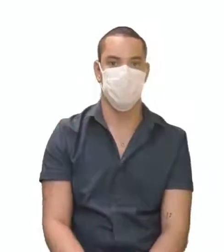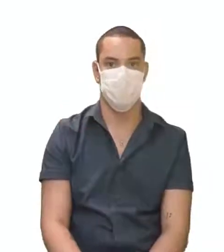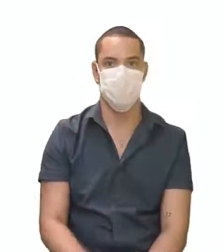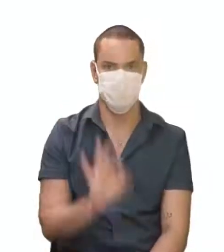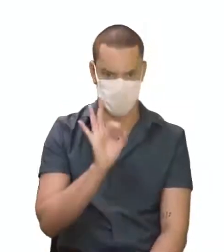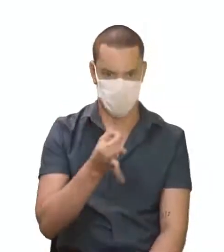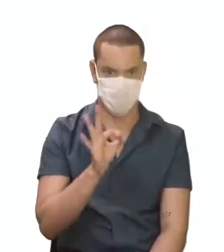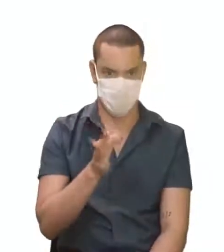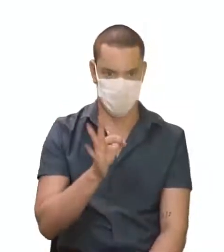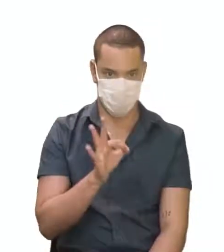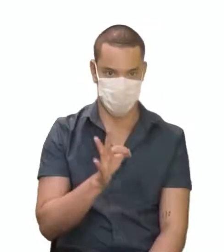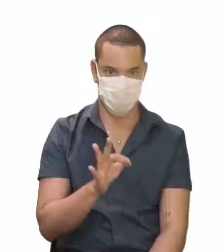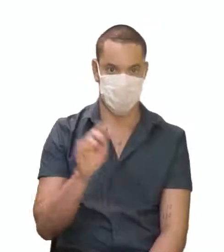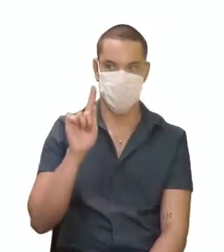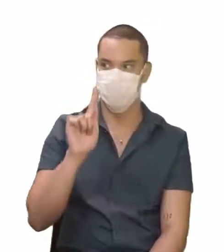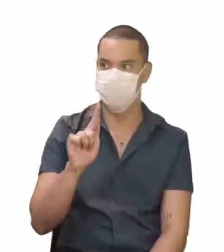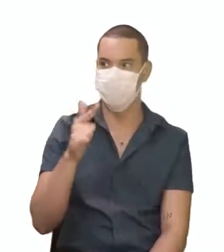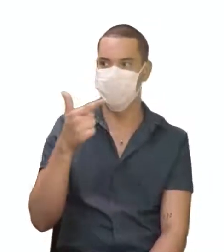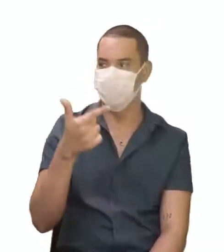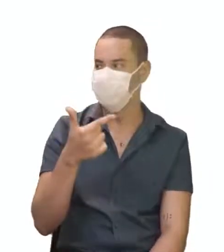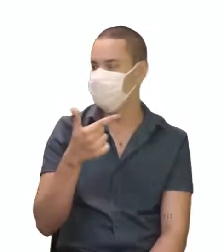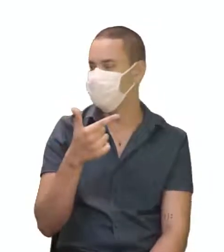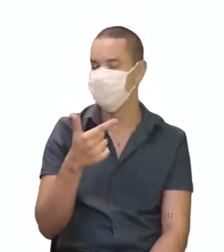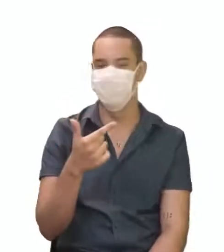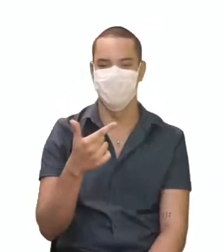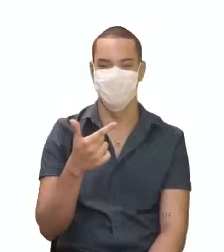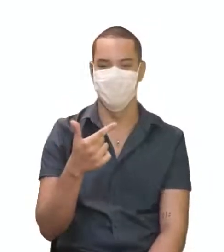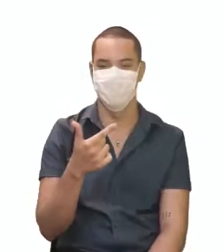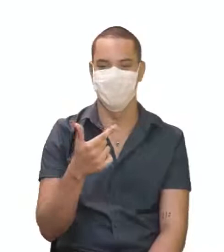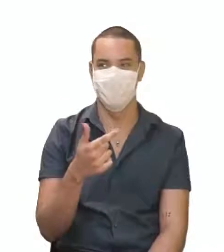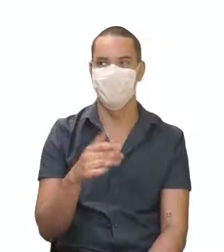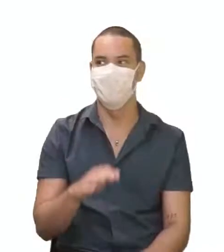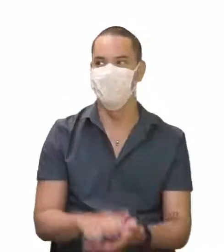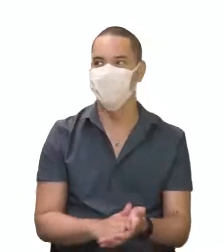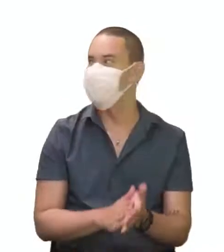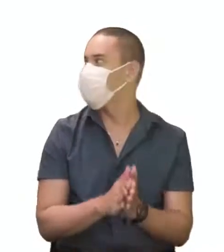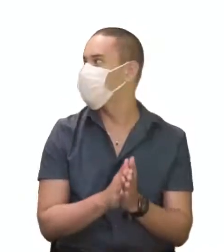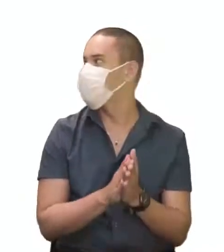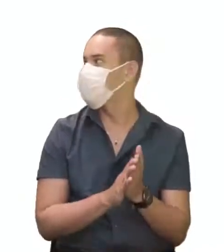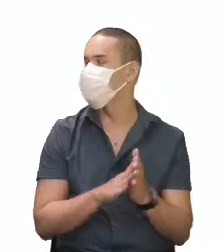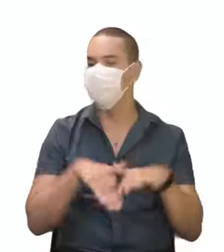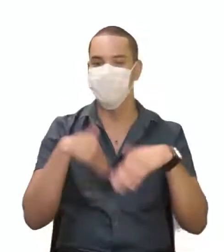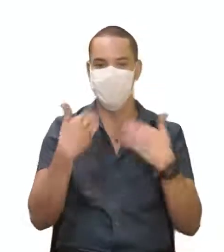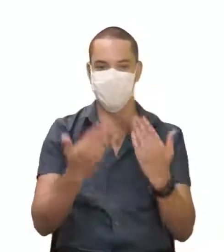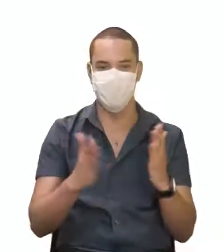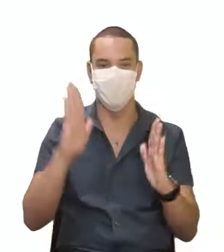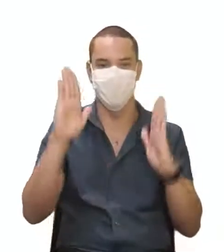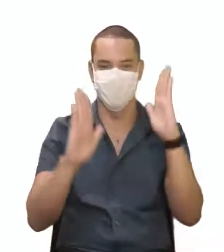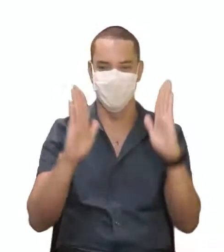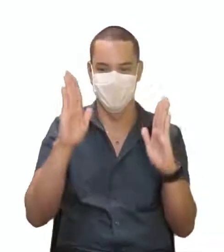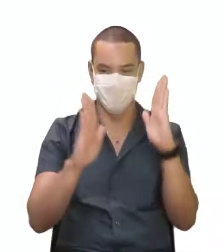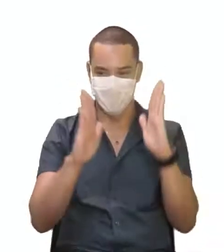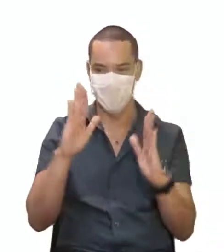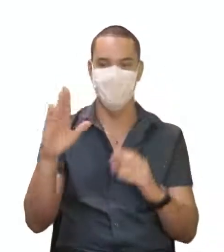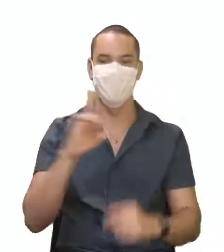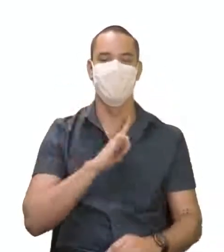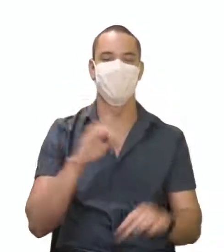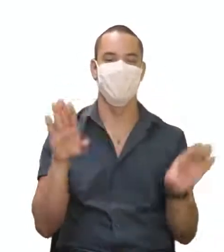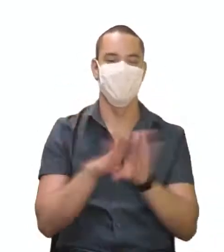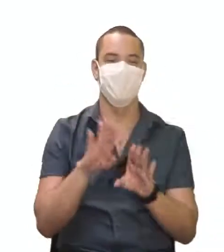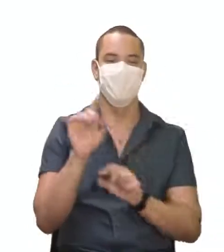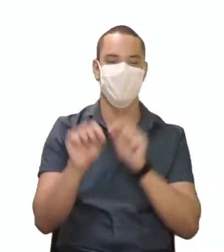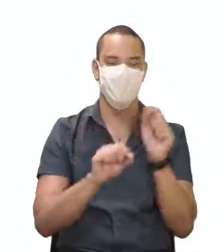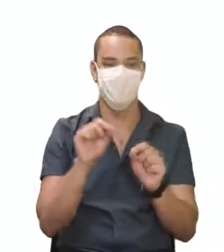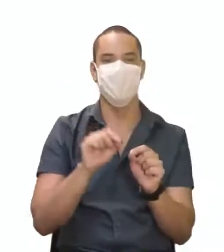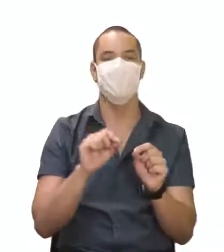vocês vissem com o que eu estou trabalhando aqui. Vamos embora. Nesse período G2, você também tem